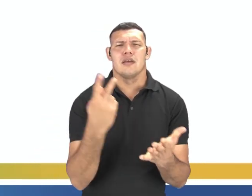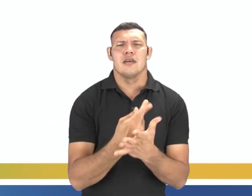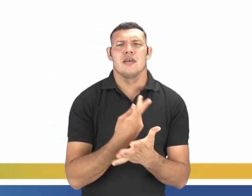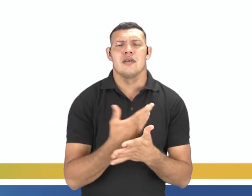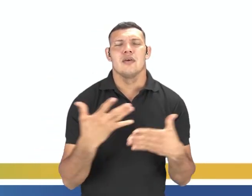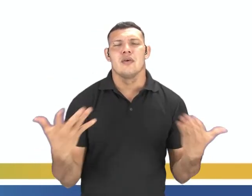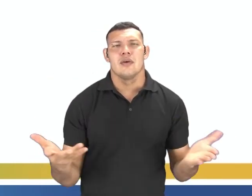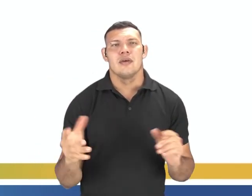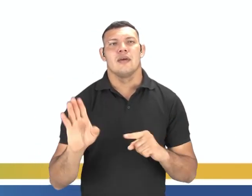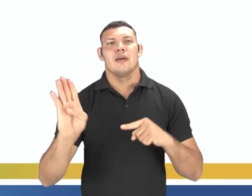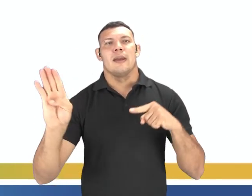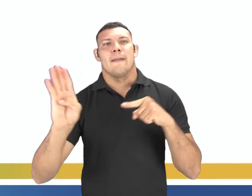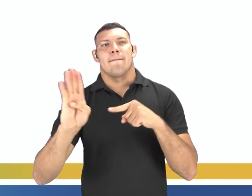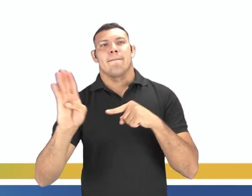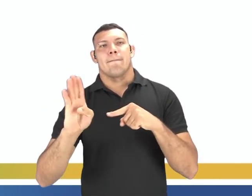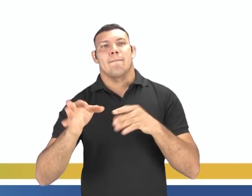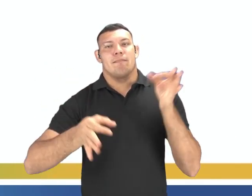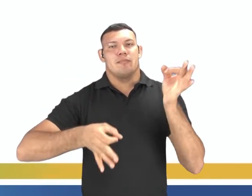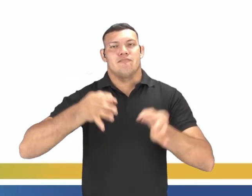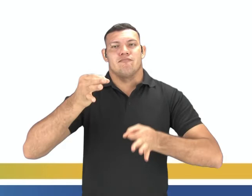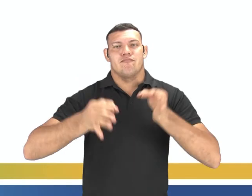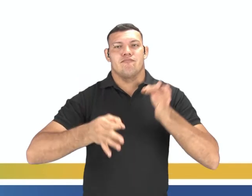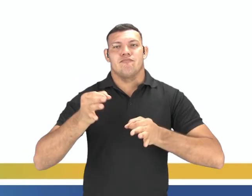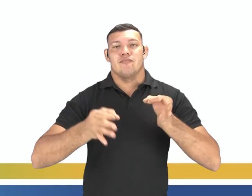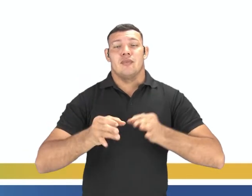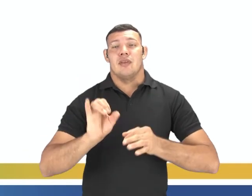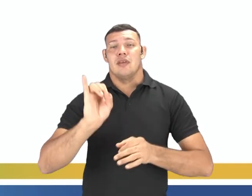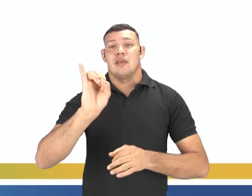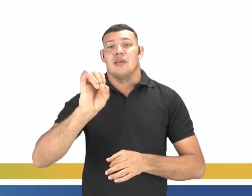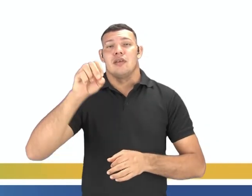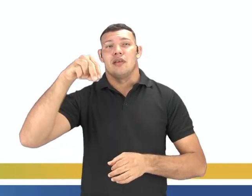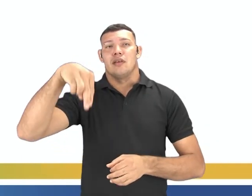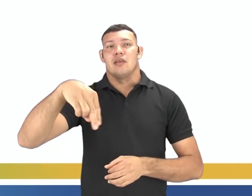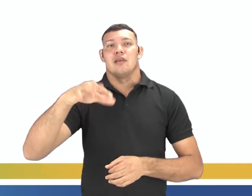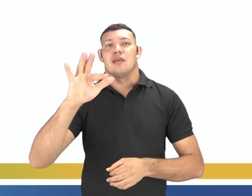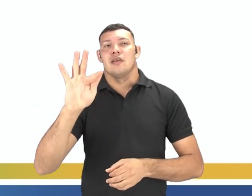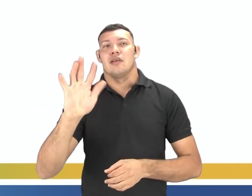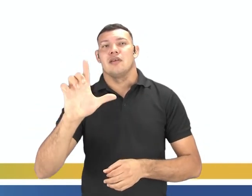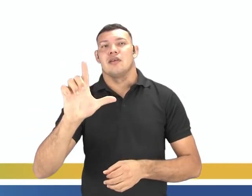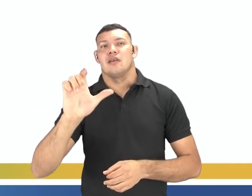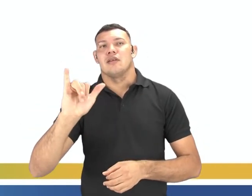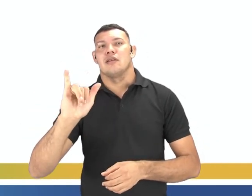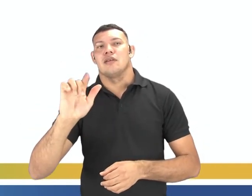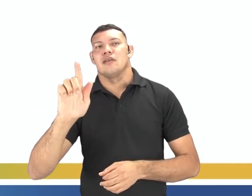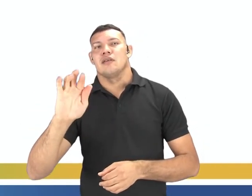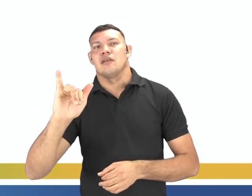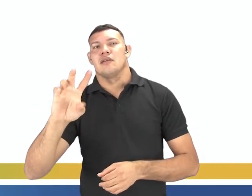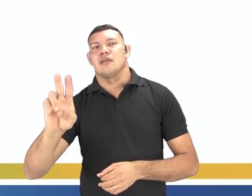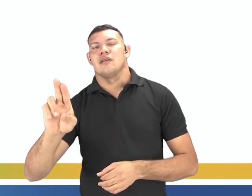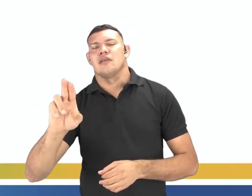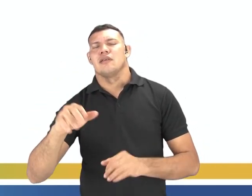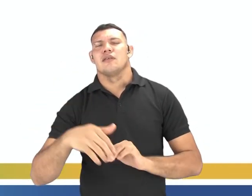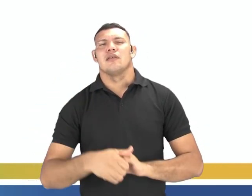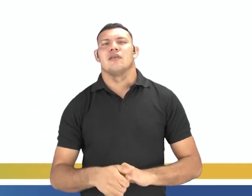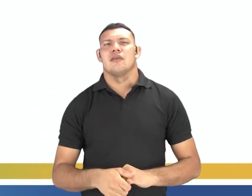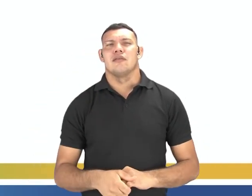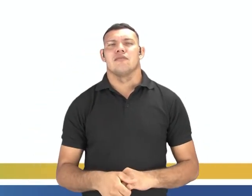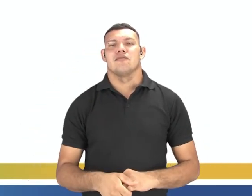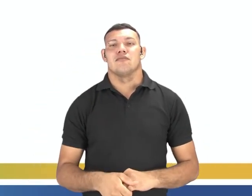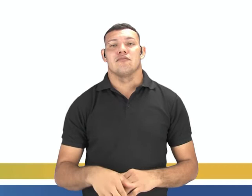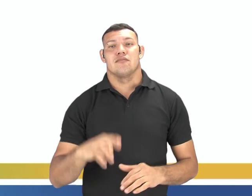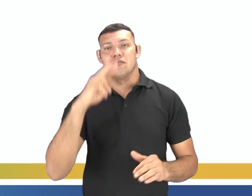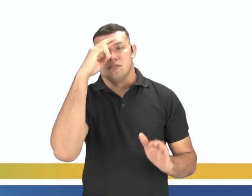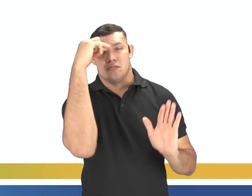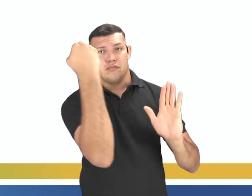justiça infligiu pena merecida aos desordeiros. Infligiu ou